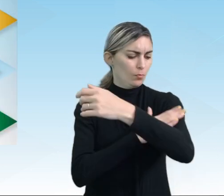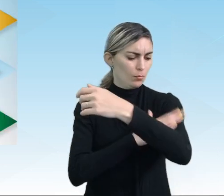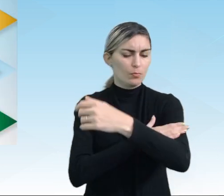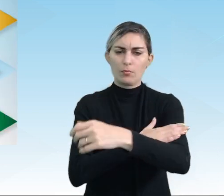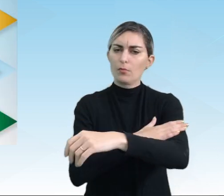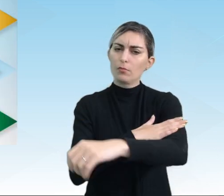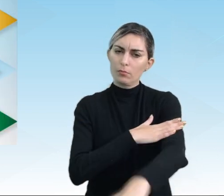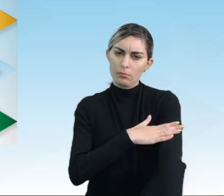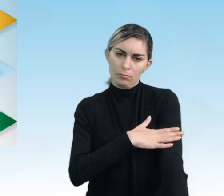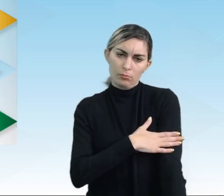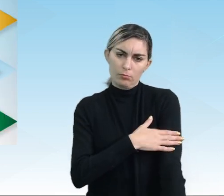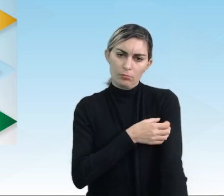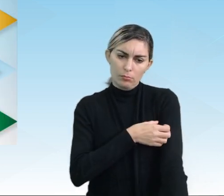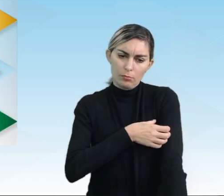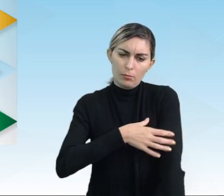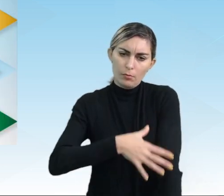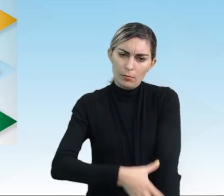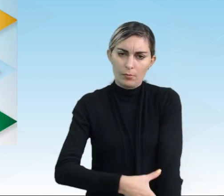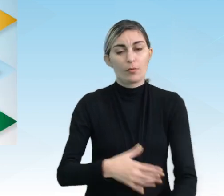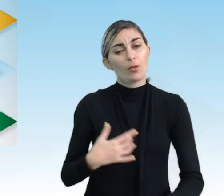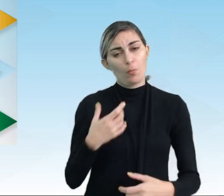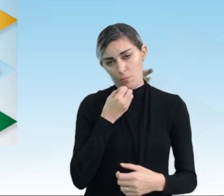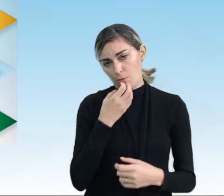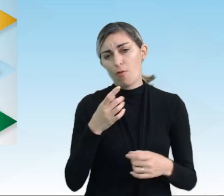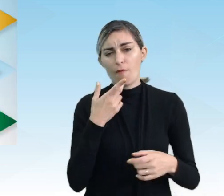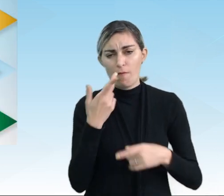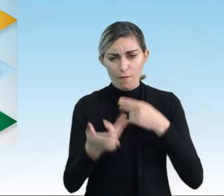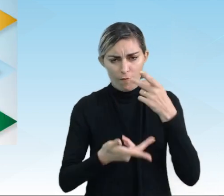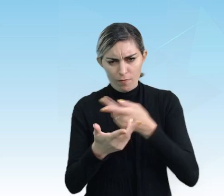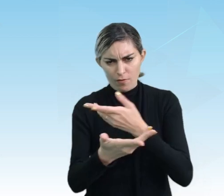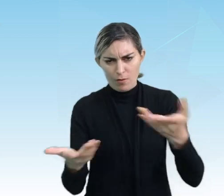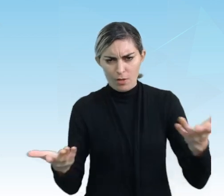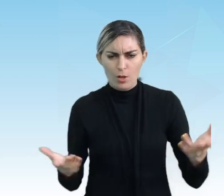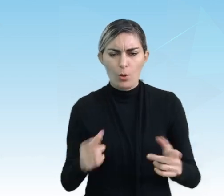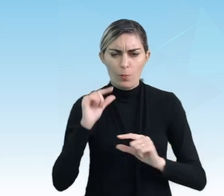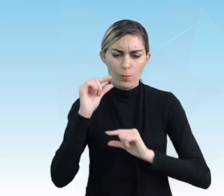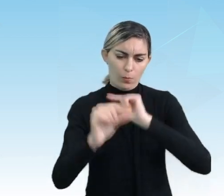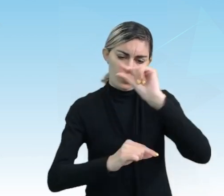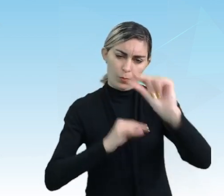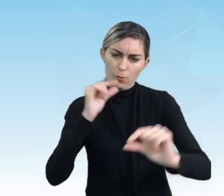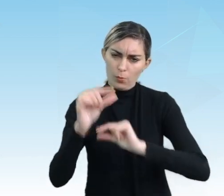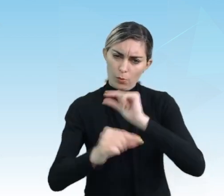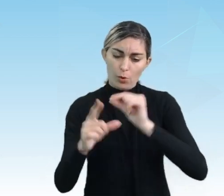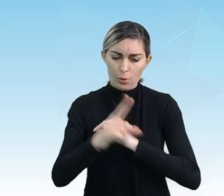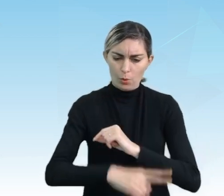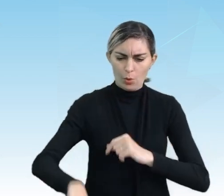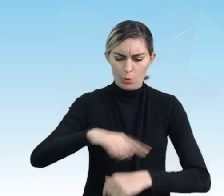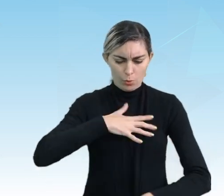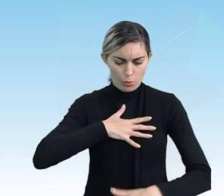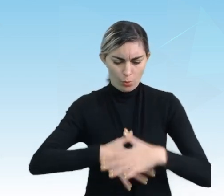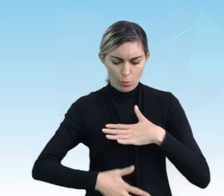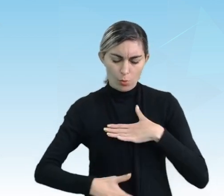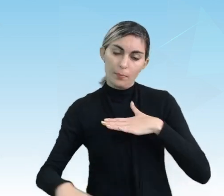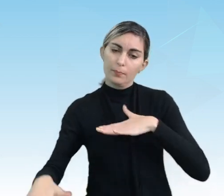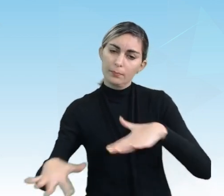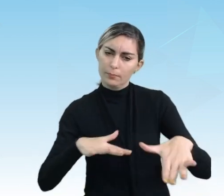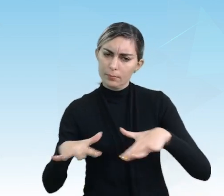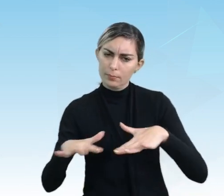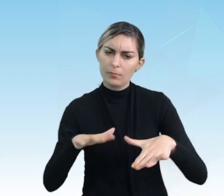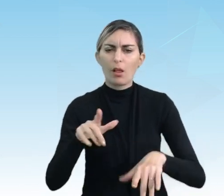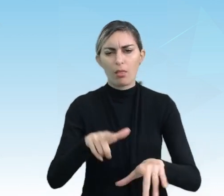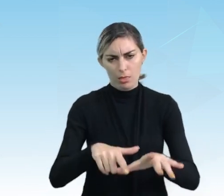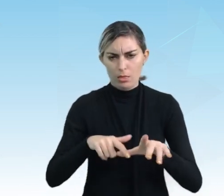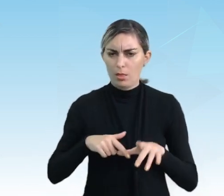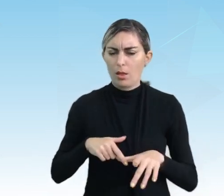se estende. Bom, hoje eu falei aí para vocês, galerinha, um pouco sobre o nosso corpo em movimento, que